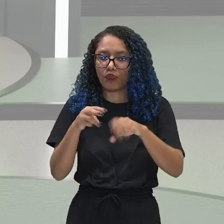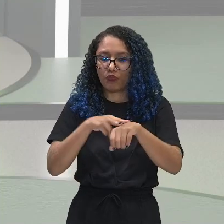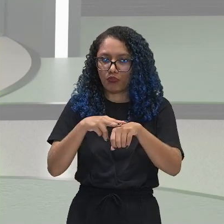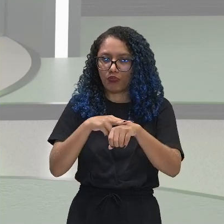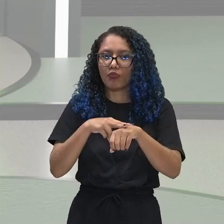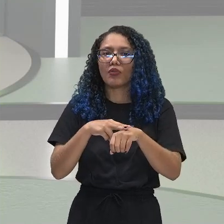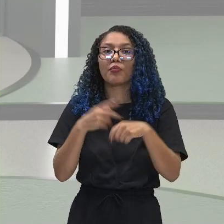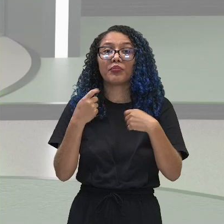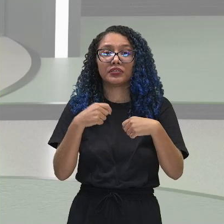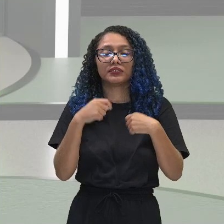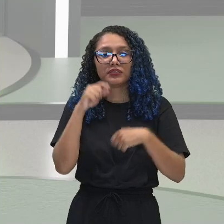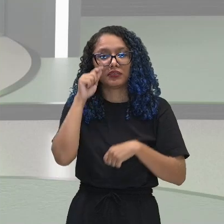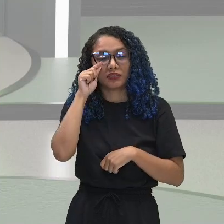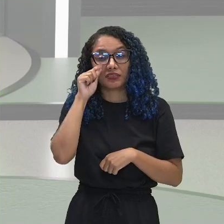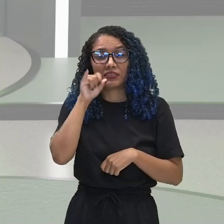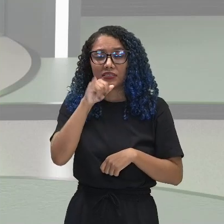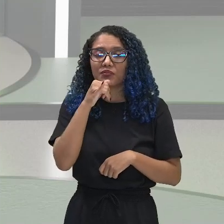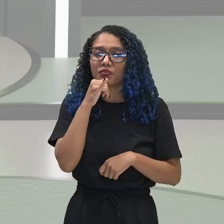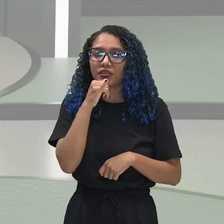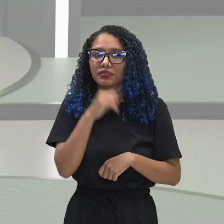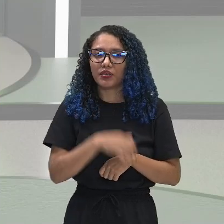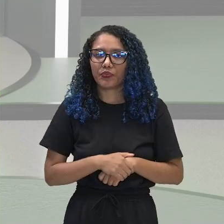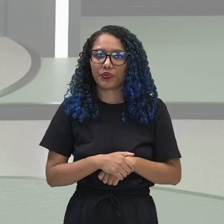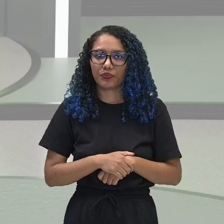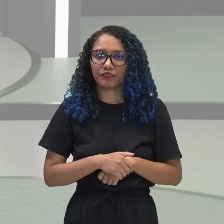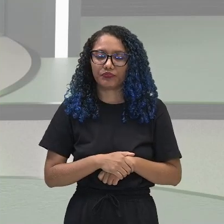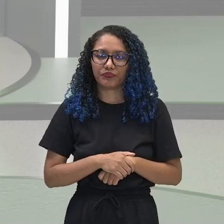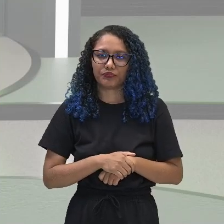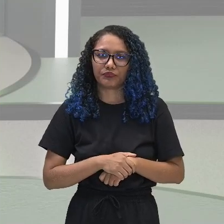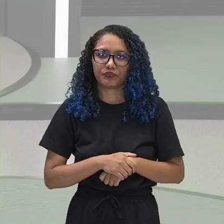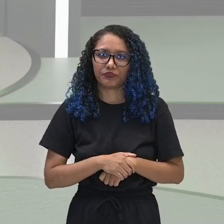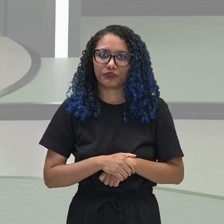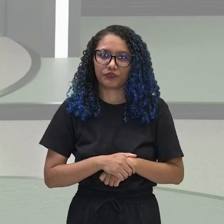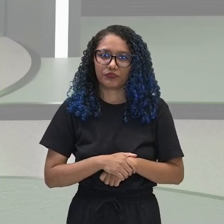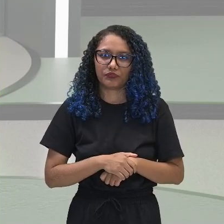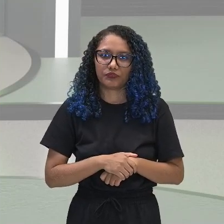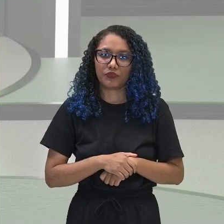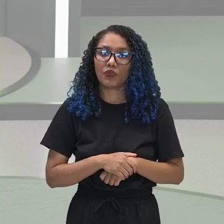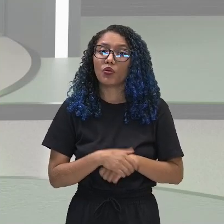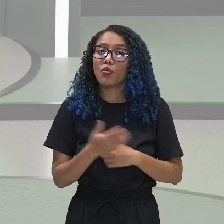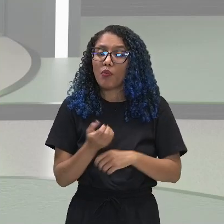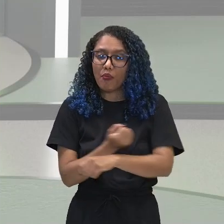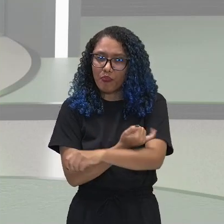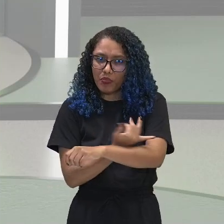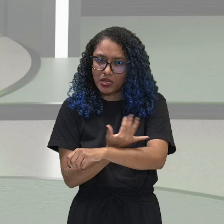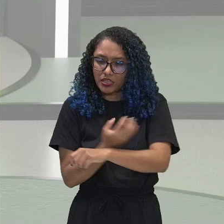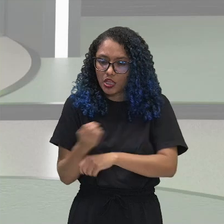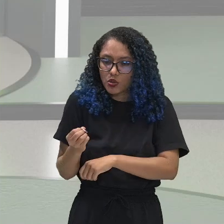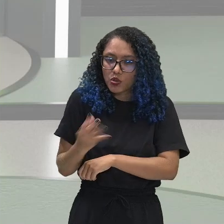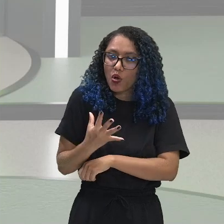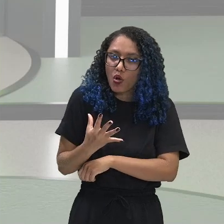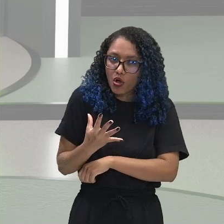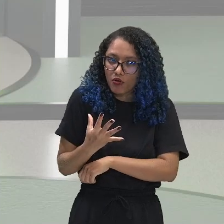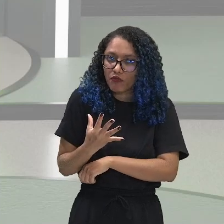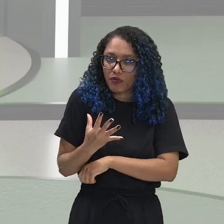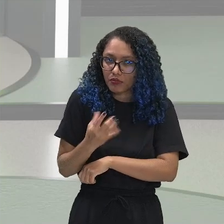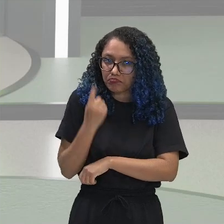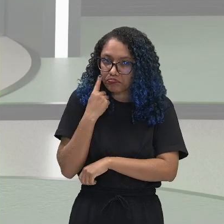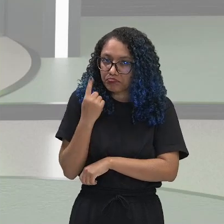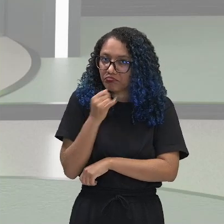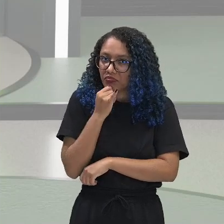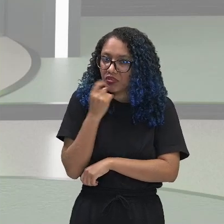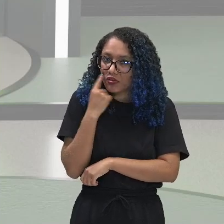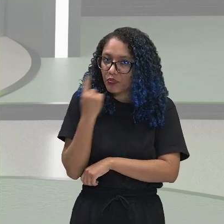que se você está diante de um vegetal novo, jovem, como a gente está vendo aqui no croma,